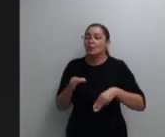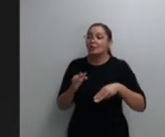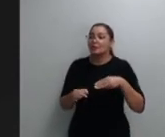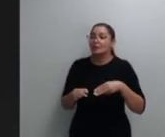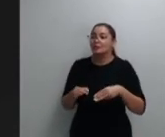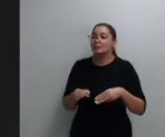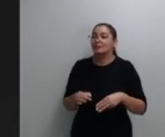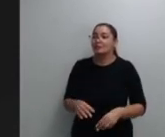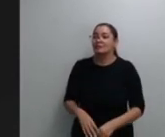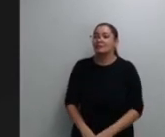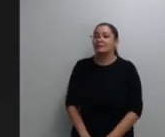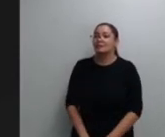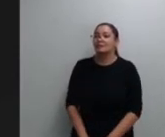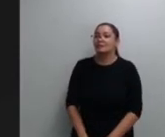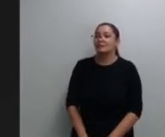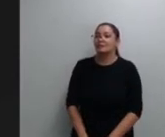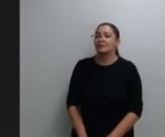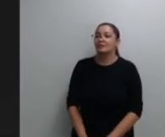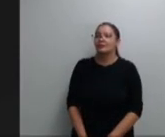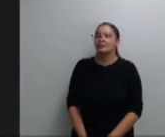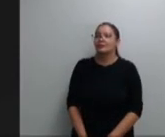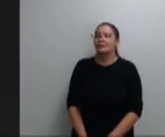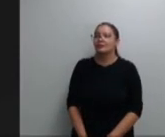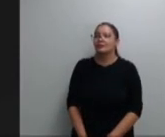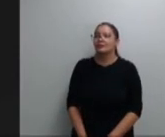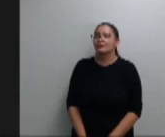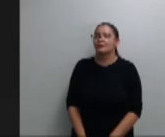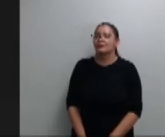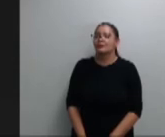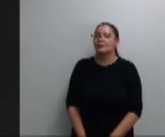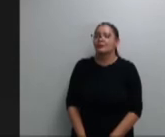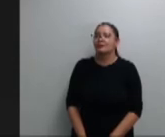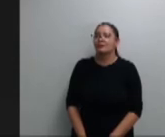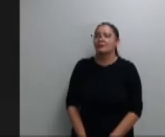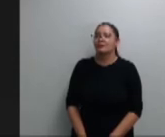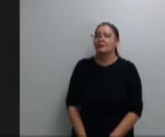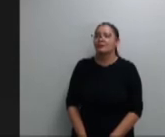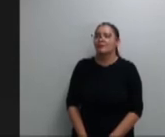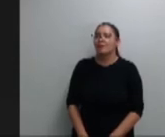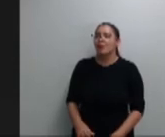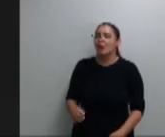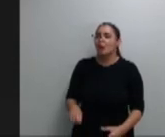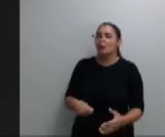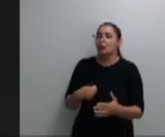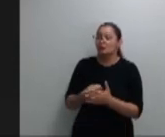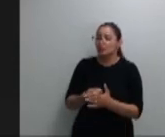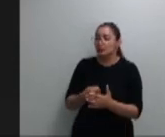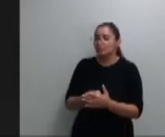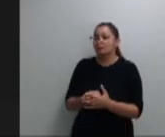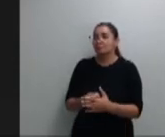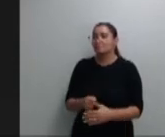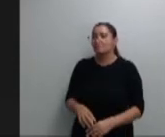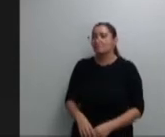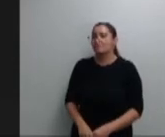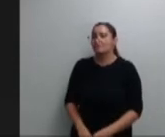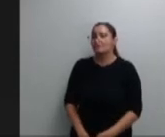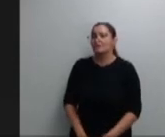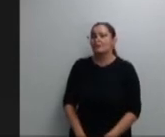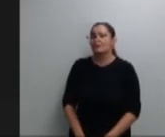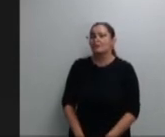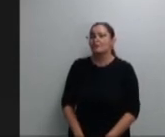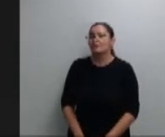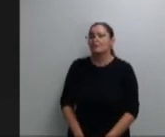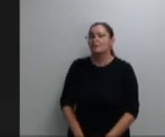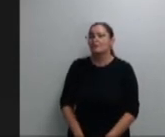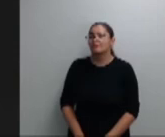perdoe-me na verdade é o item 1 eu estou lendo aqui às vezes a ordem da prioridade a prioridade 6 mas na verdade é o